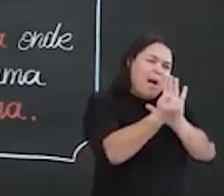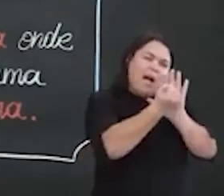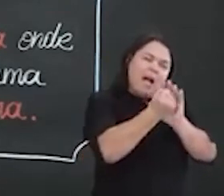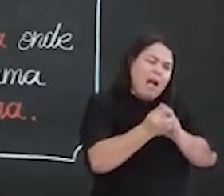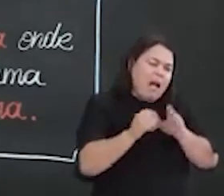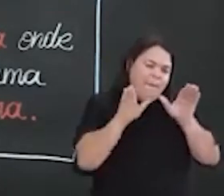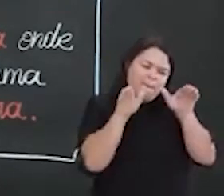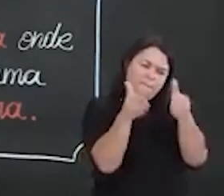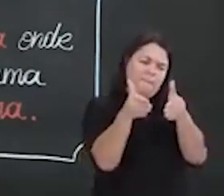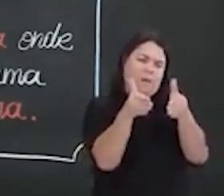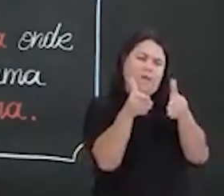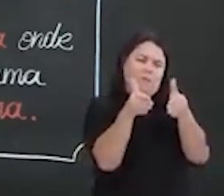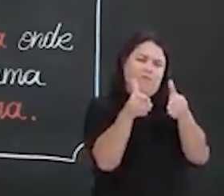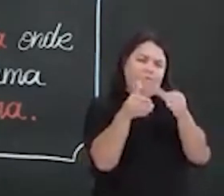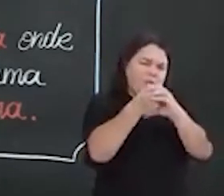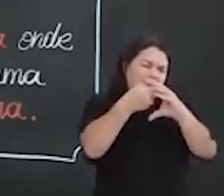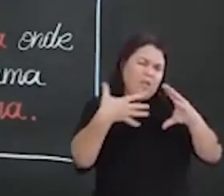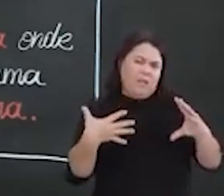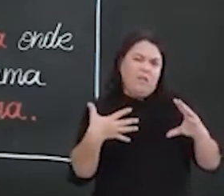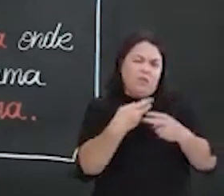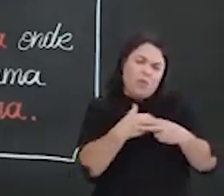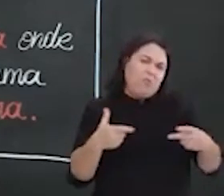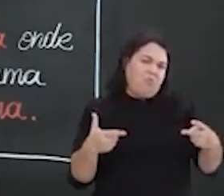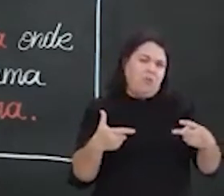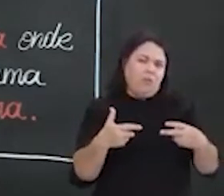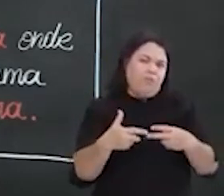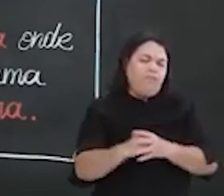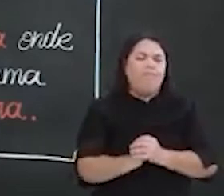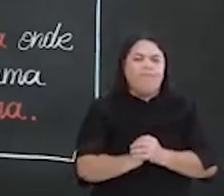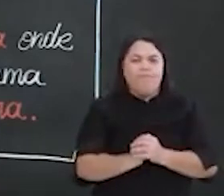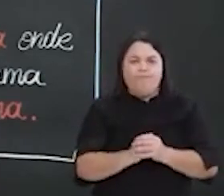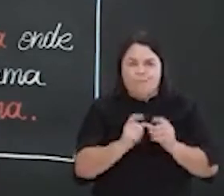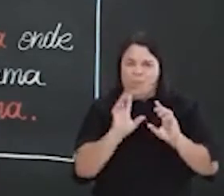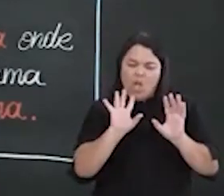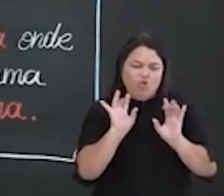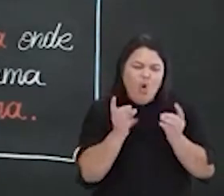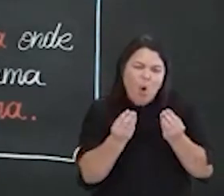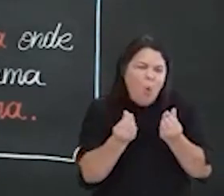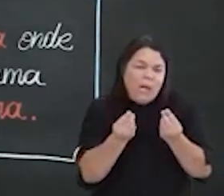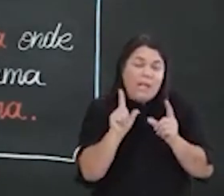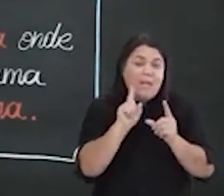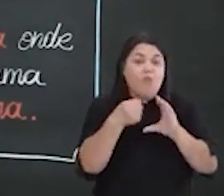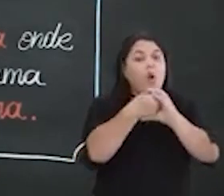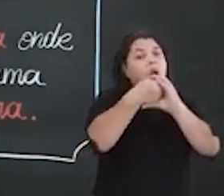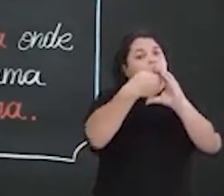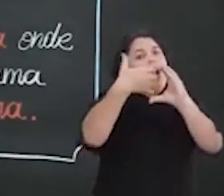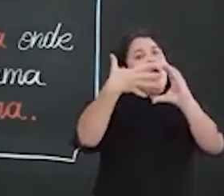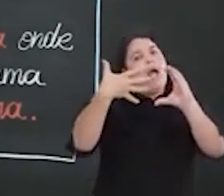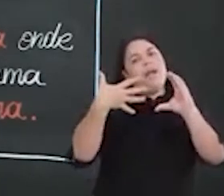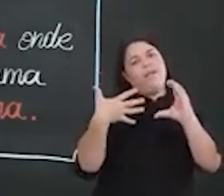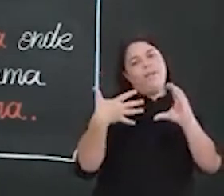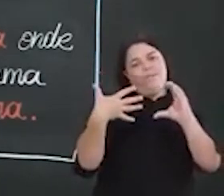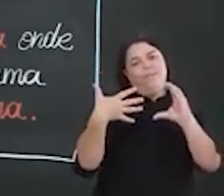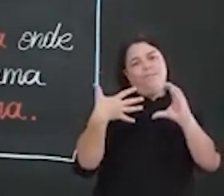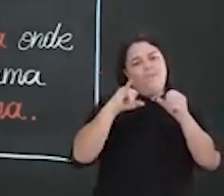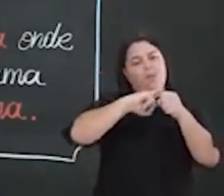língua. Só que agora você já sabe que o nome disso não é simplesmente característica, não é simplesmente qualidade. Essas palavras compõem o grupo